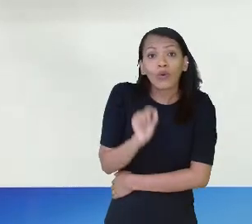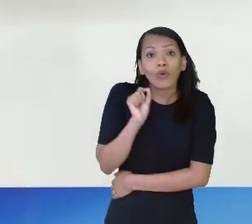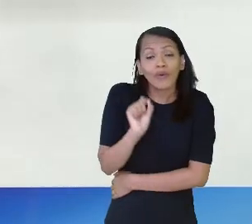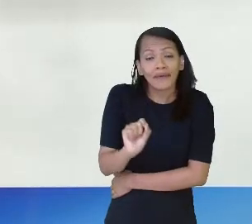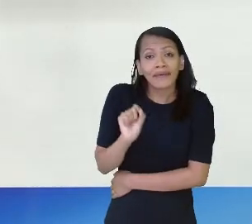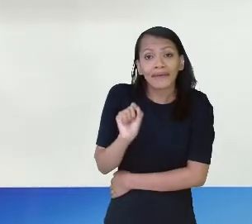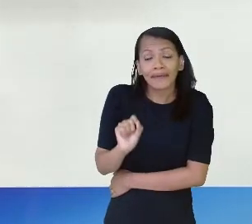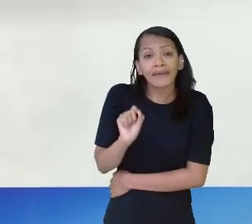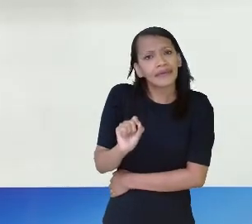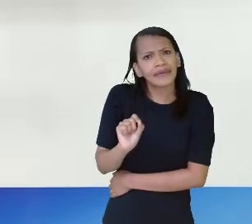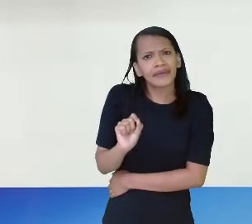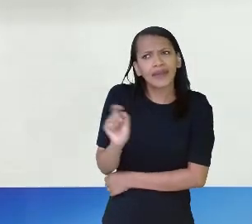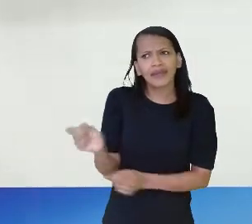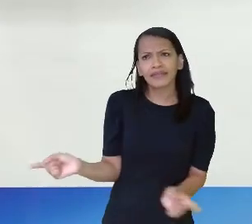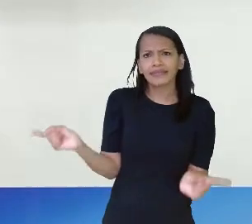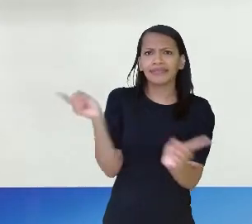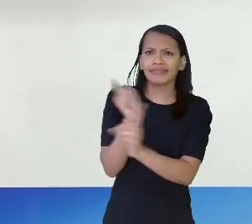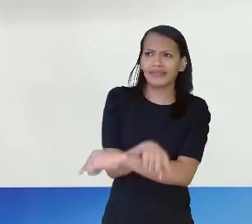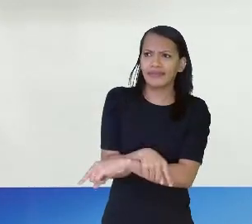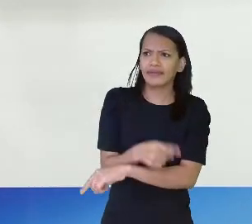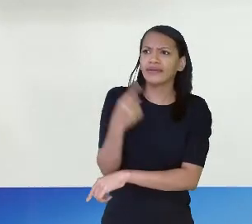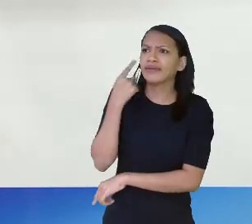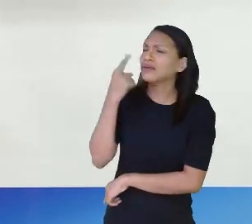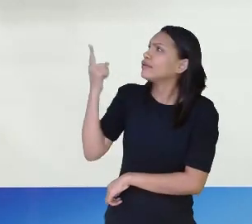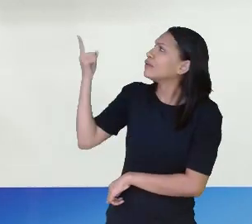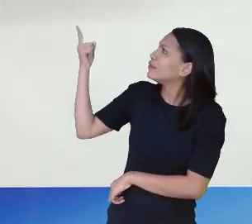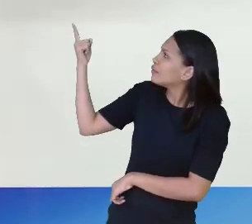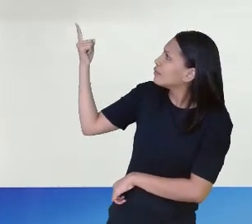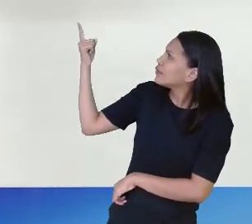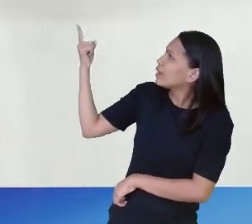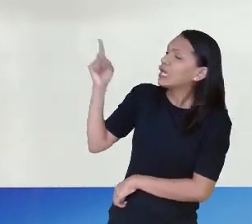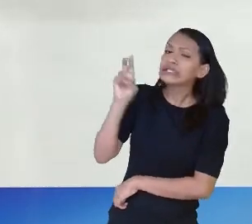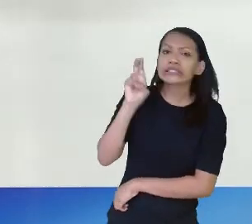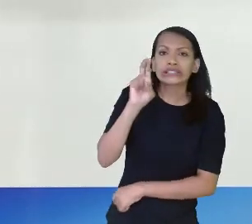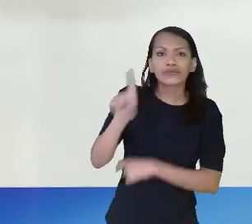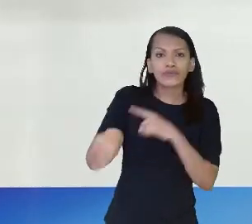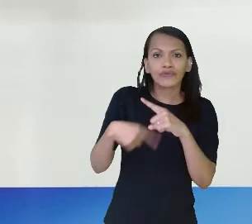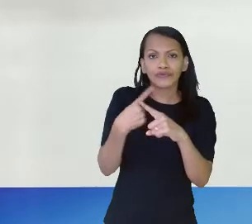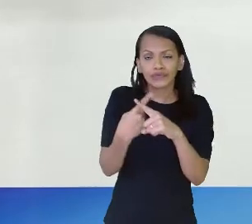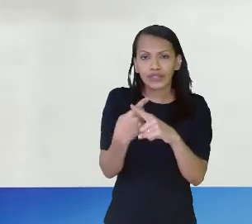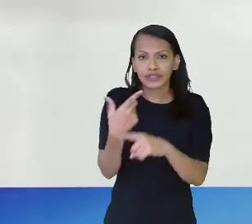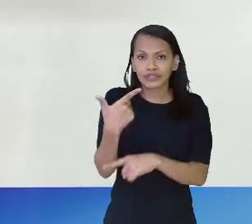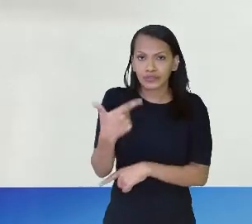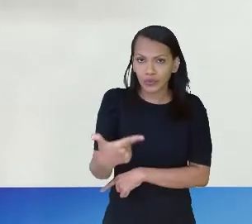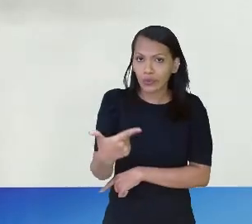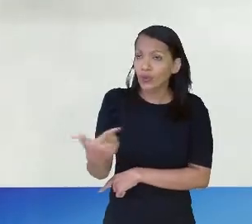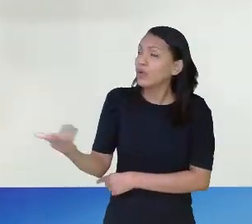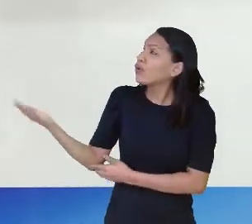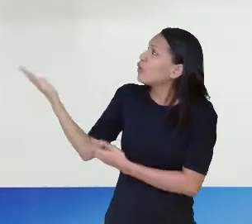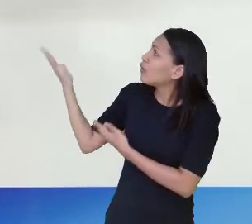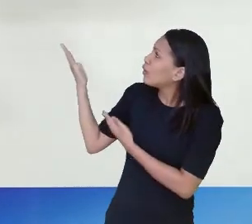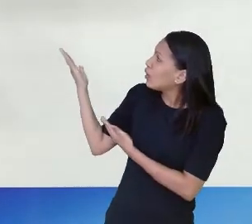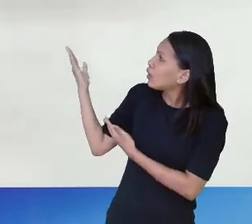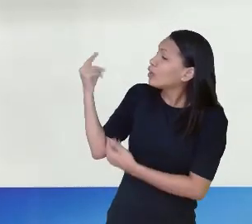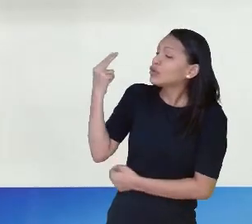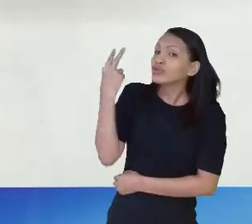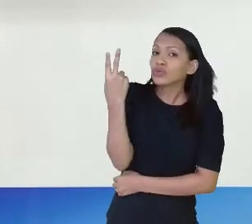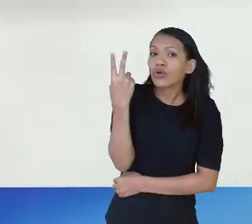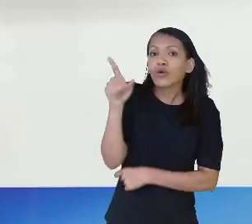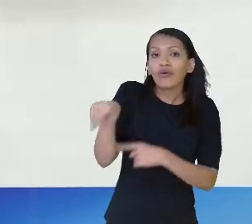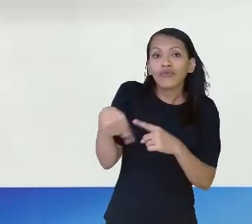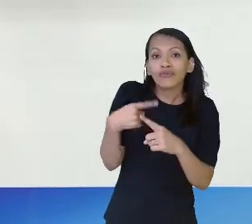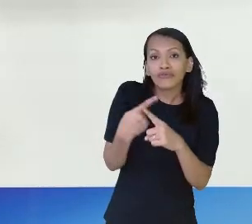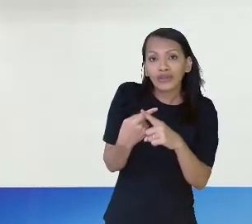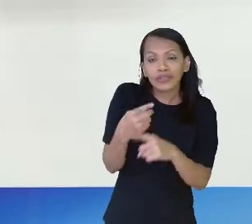de forma invertida, ó. Aqui eu tenho 5 vezes 2 e aqui eu tenho 2 vezes 5. Eu só inverti